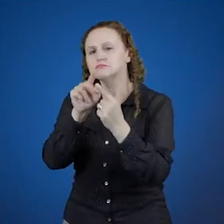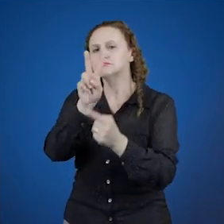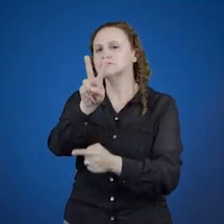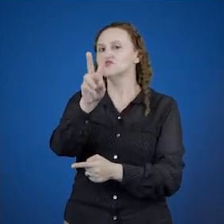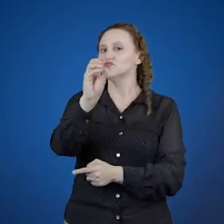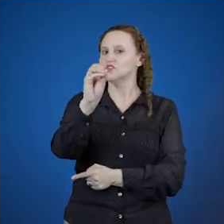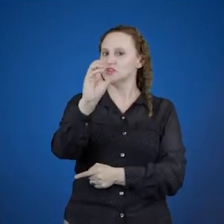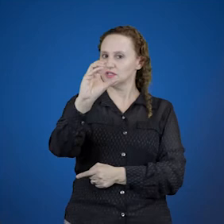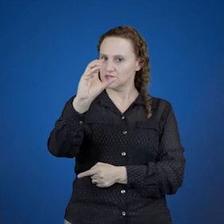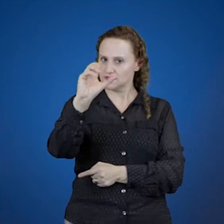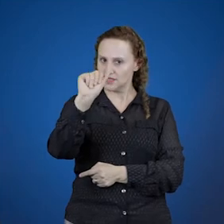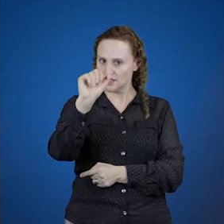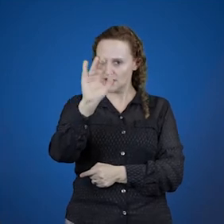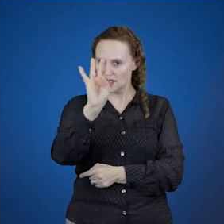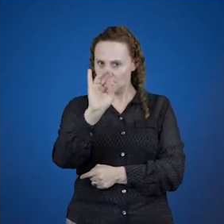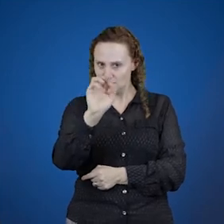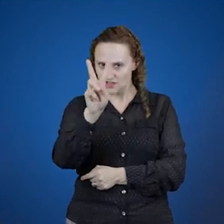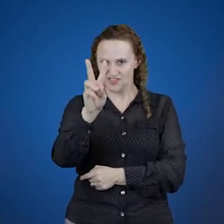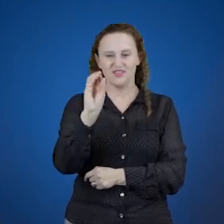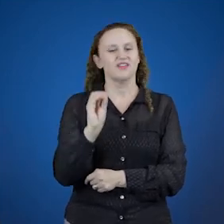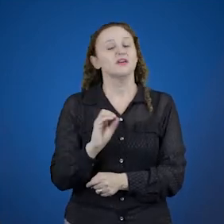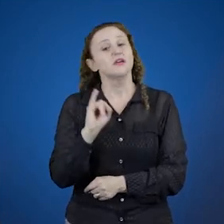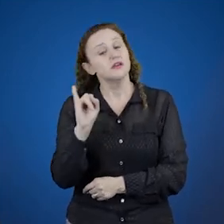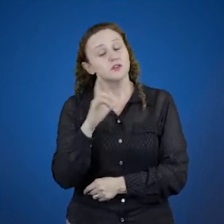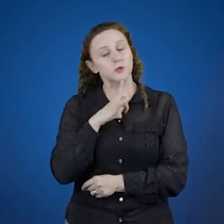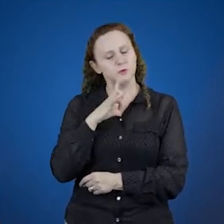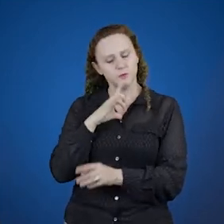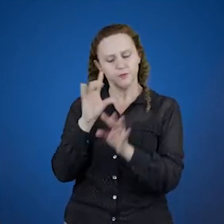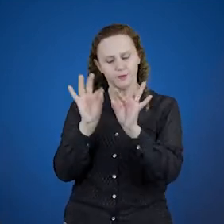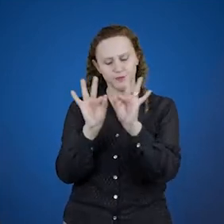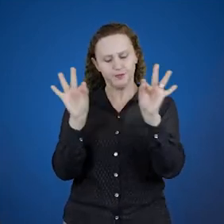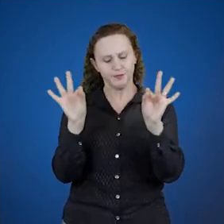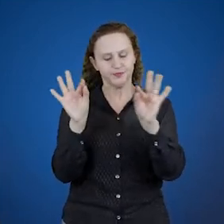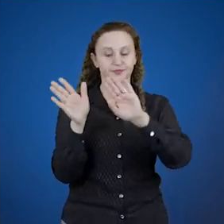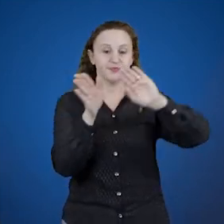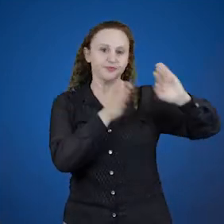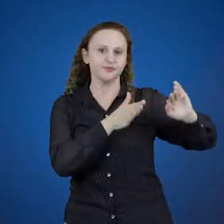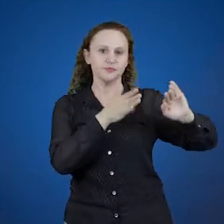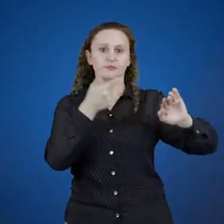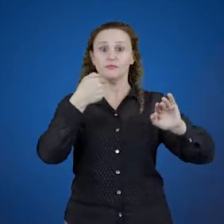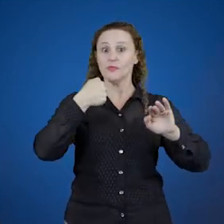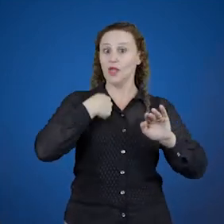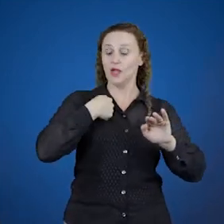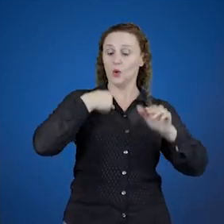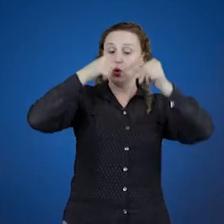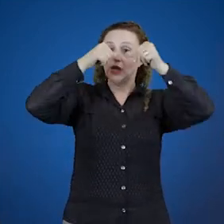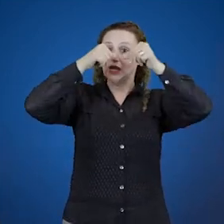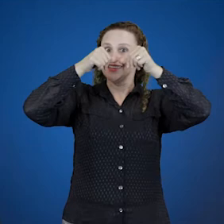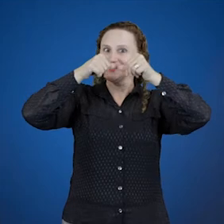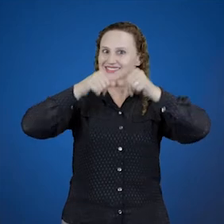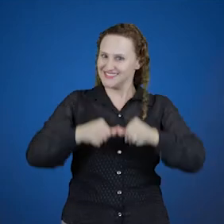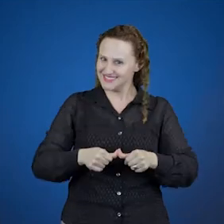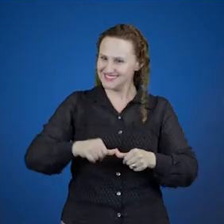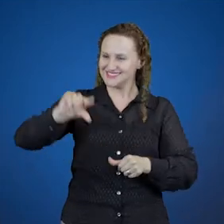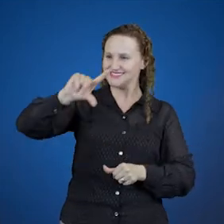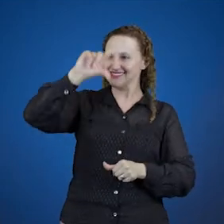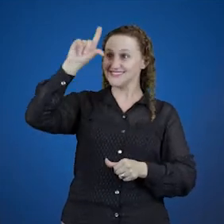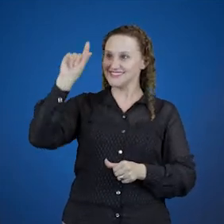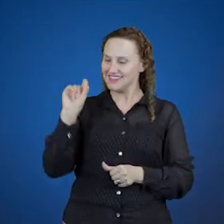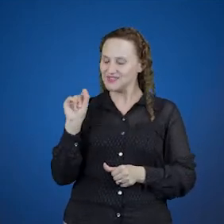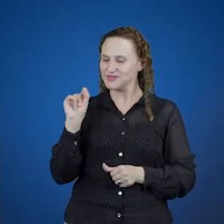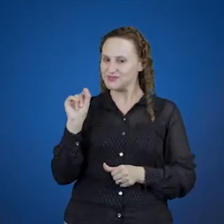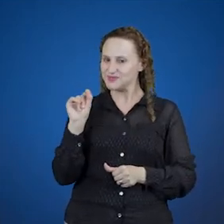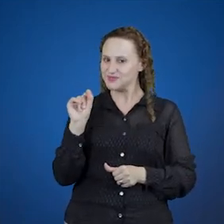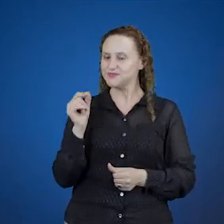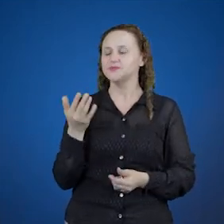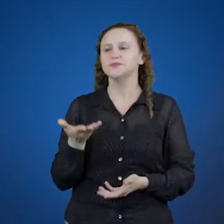esse eu ainda tem uma frase assim é e eu estou na lua literalmente